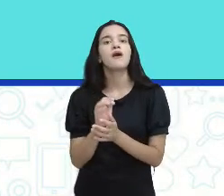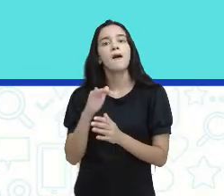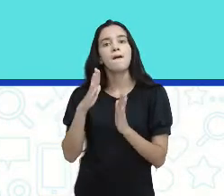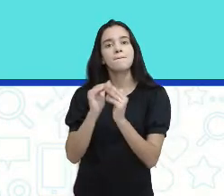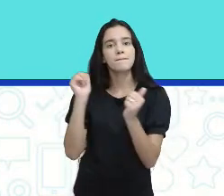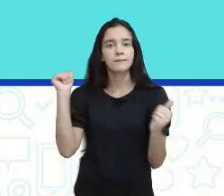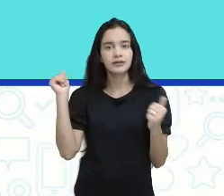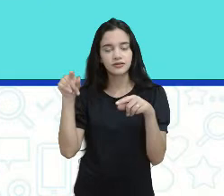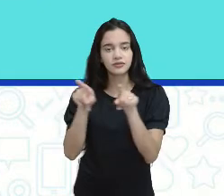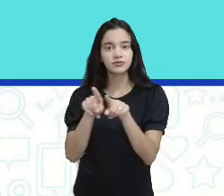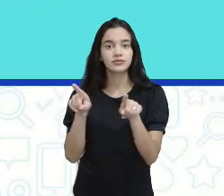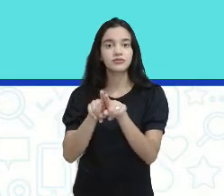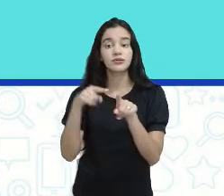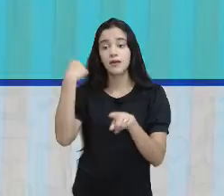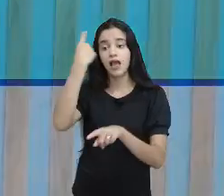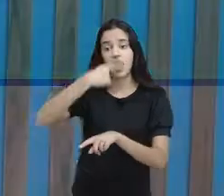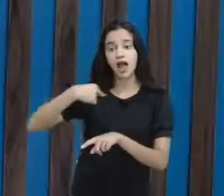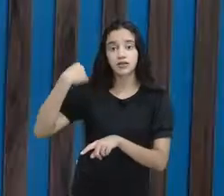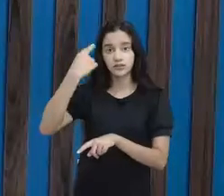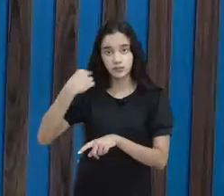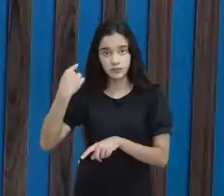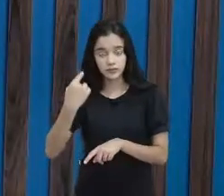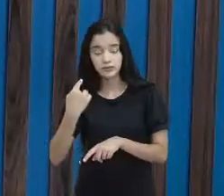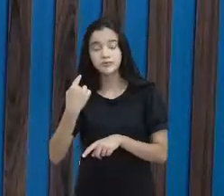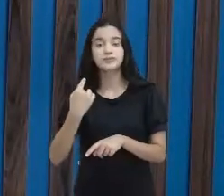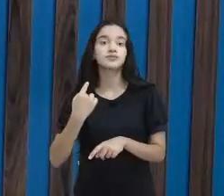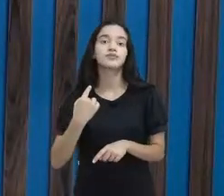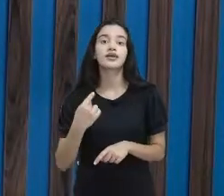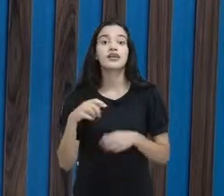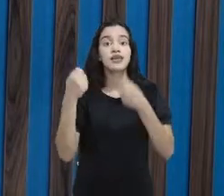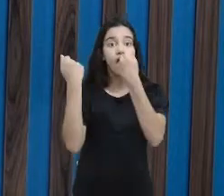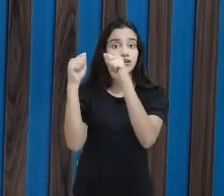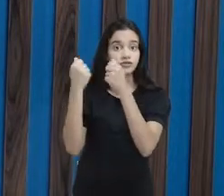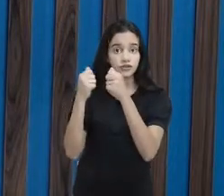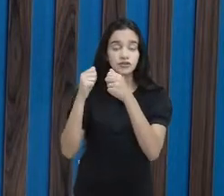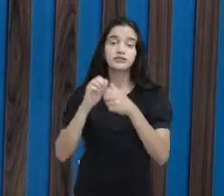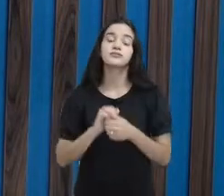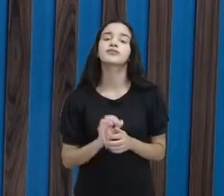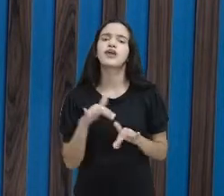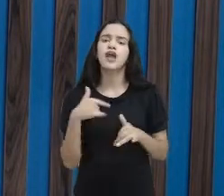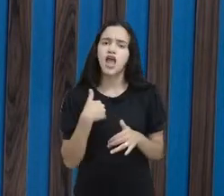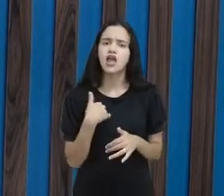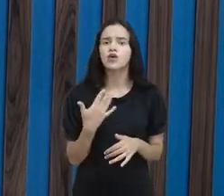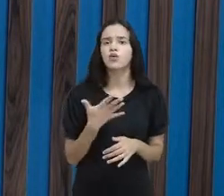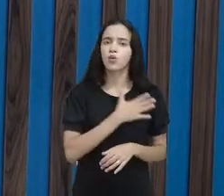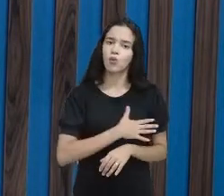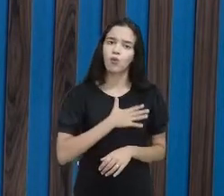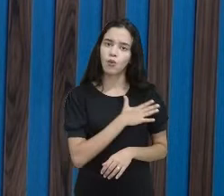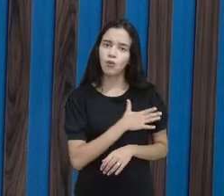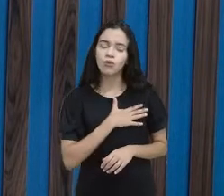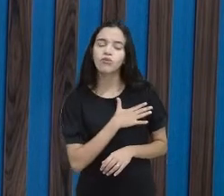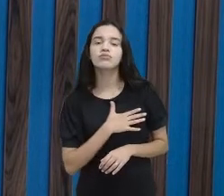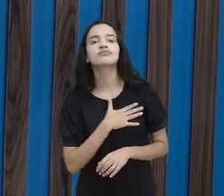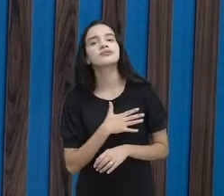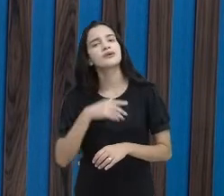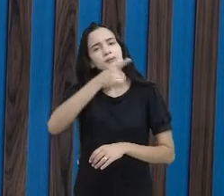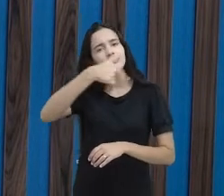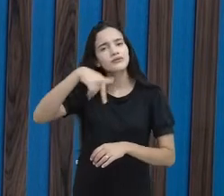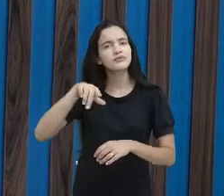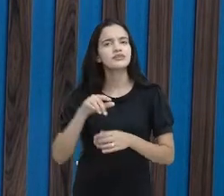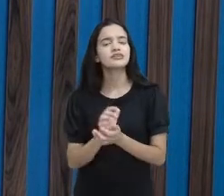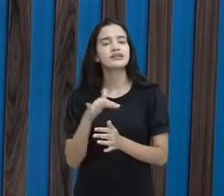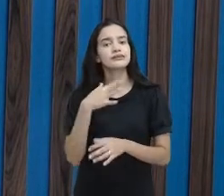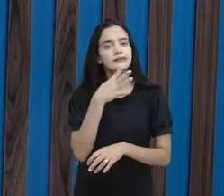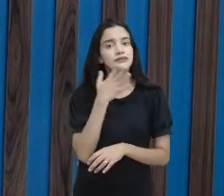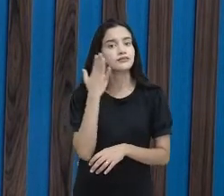México e a Espanha. Então, mais uma vez, né, eu sempre gosto de bater nessa tecla para que vocês entendam